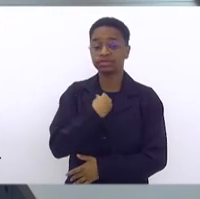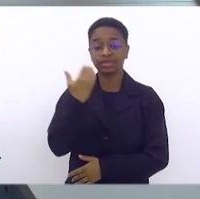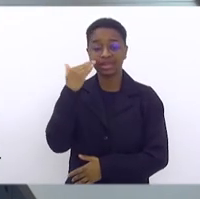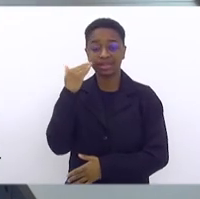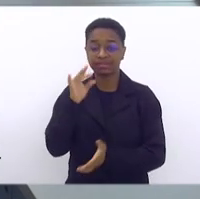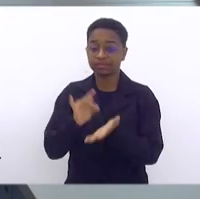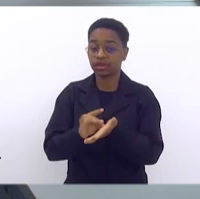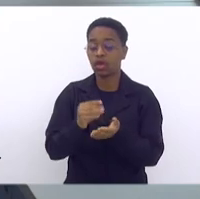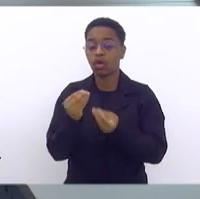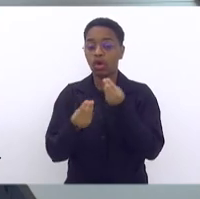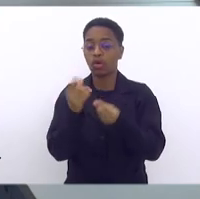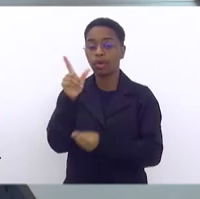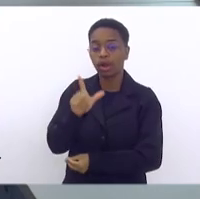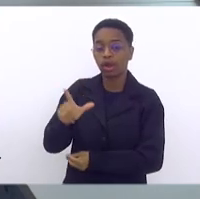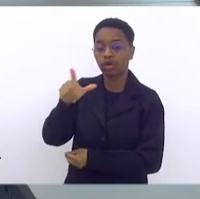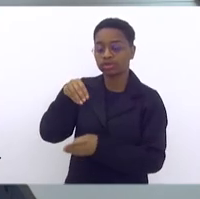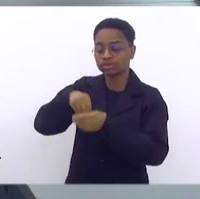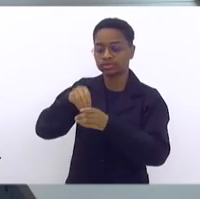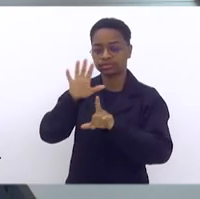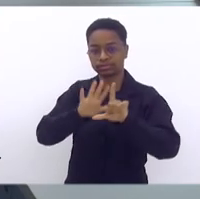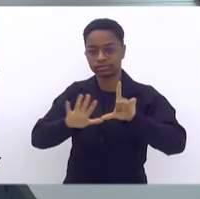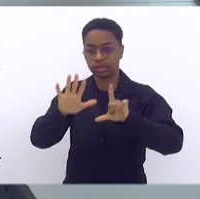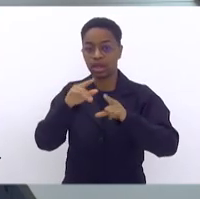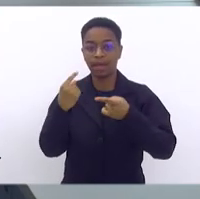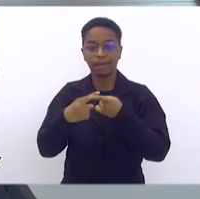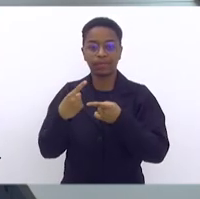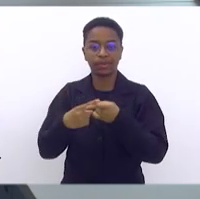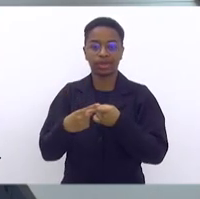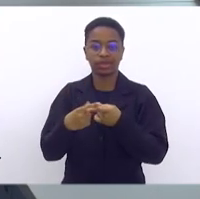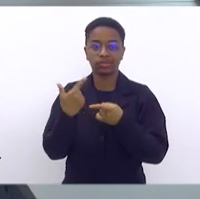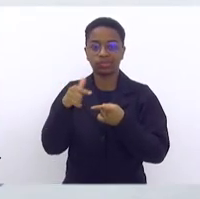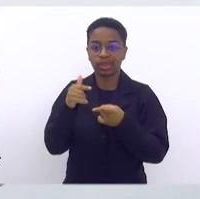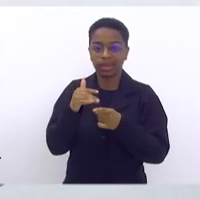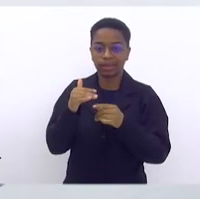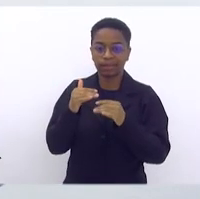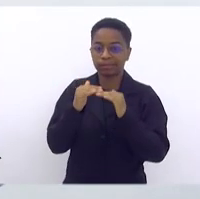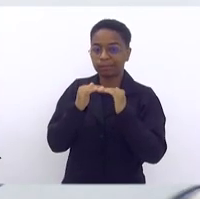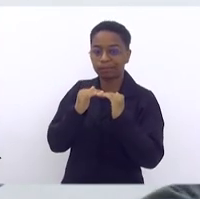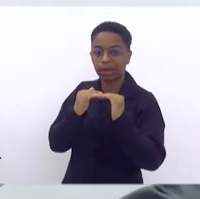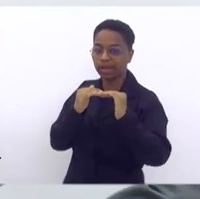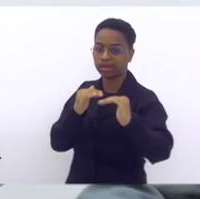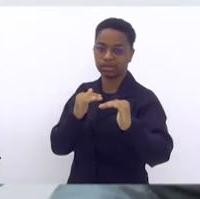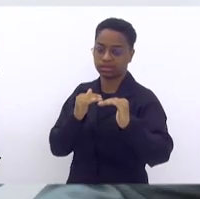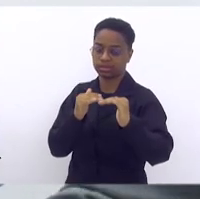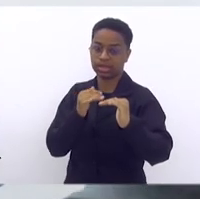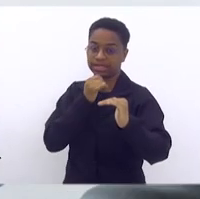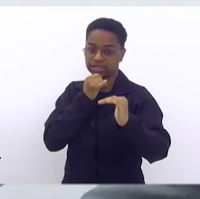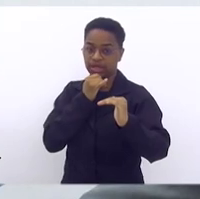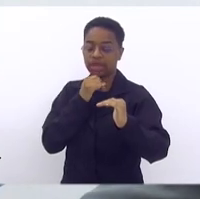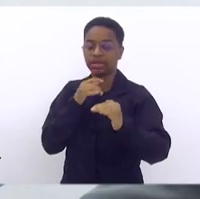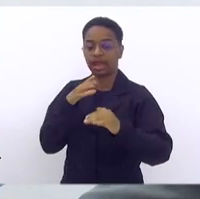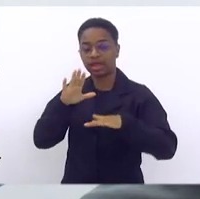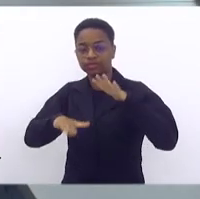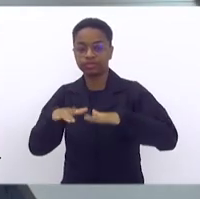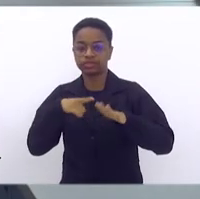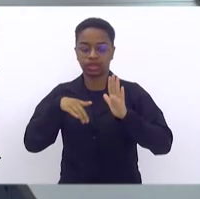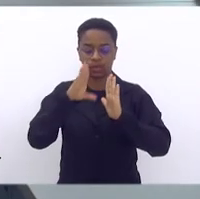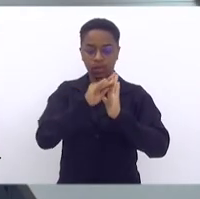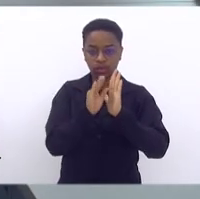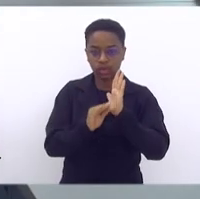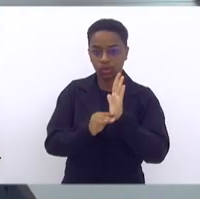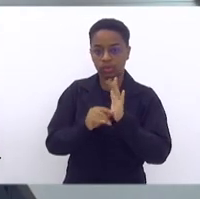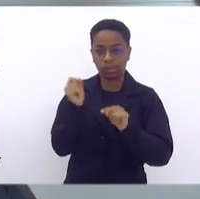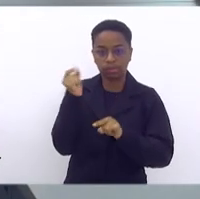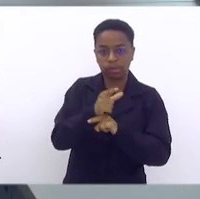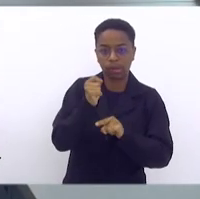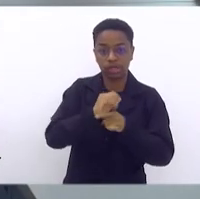quais são as lógicas da plataforma nesse sentido. Não há um padrão. Em alguns momentos, conteúdos ofensivos são retirados do ar, ou